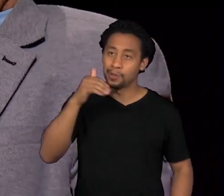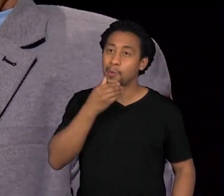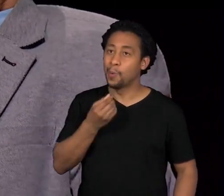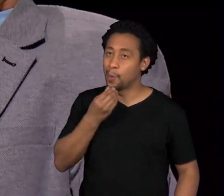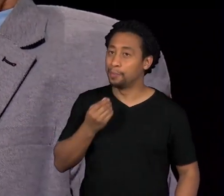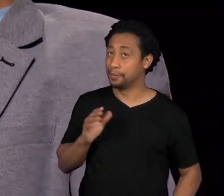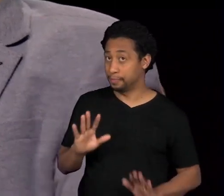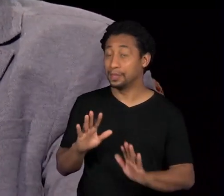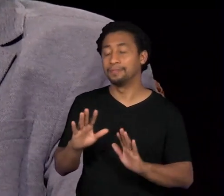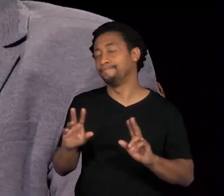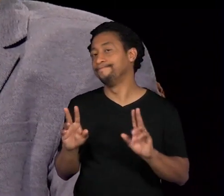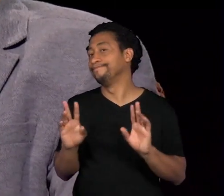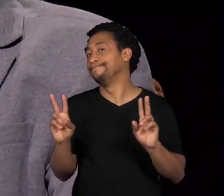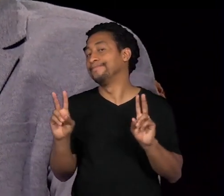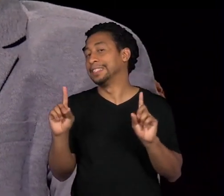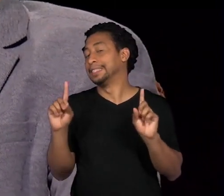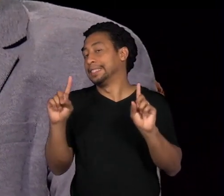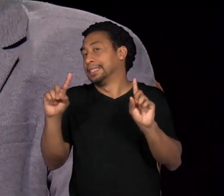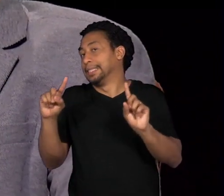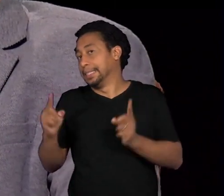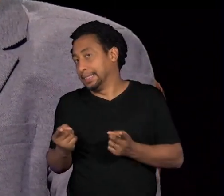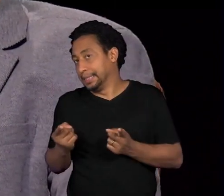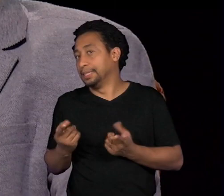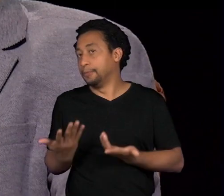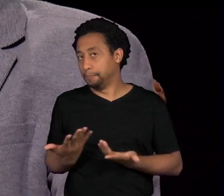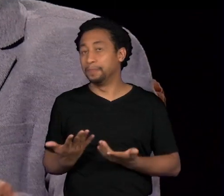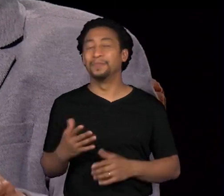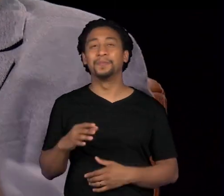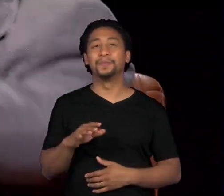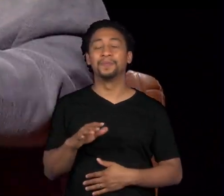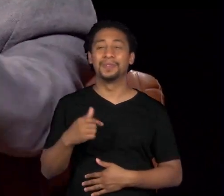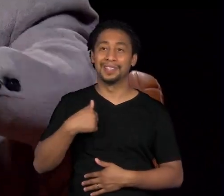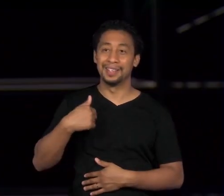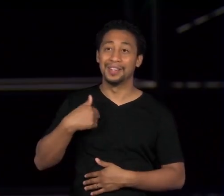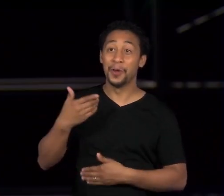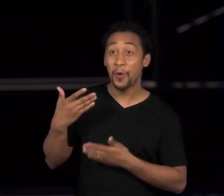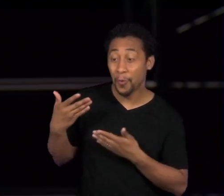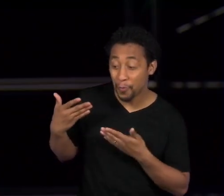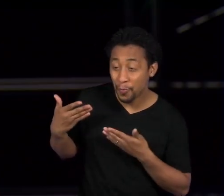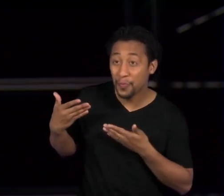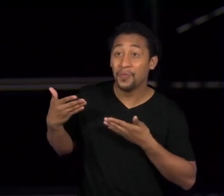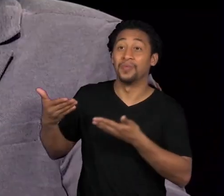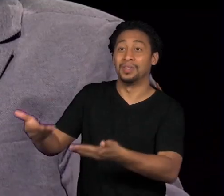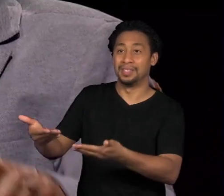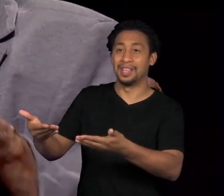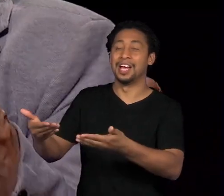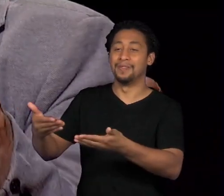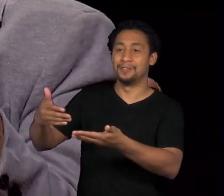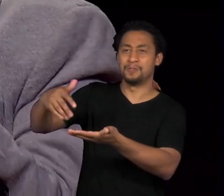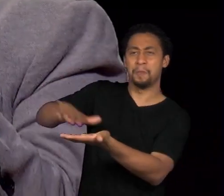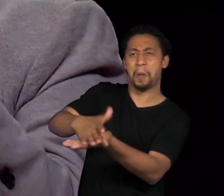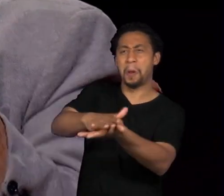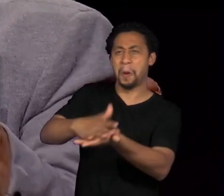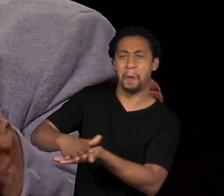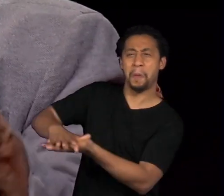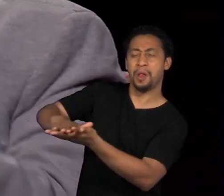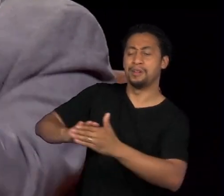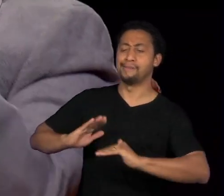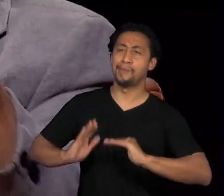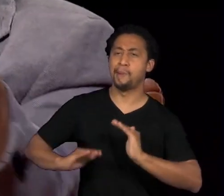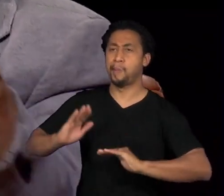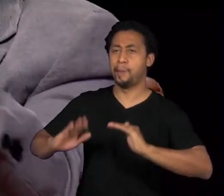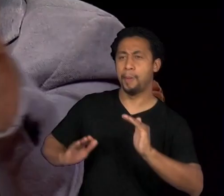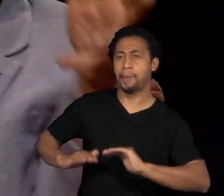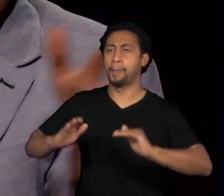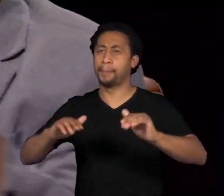eh quando nós quando eu visitava por exemplo um uma sambada de Maracatu era uma no momento da dança era uma